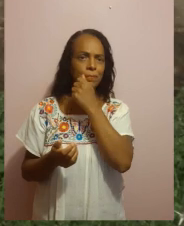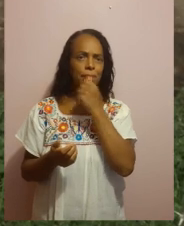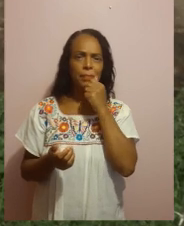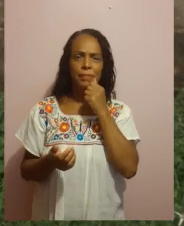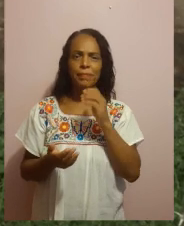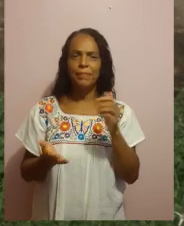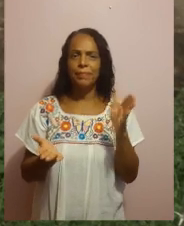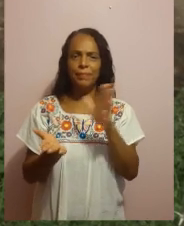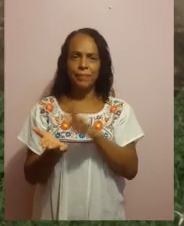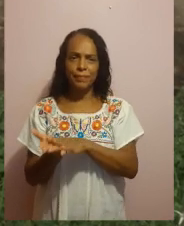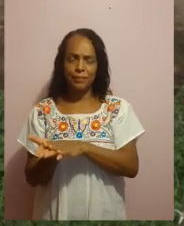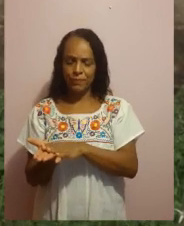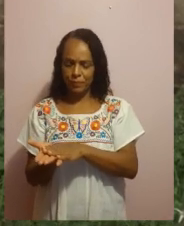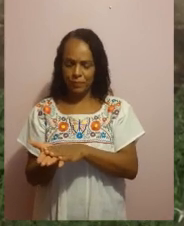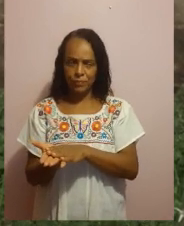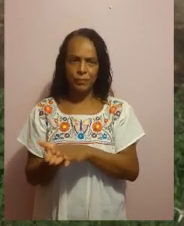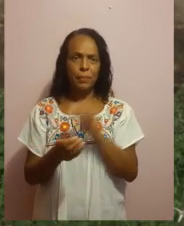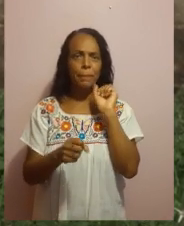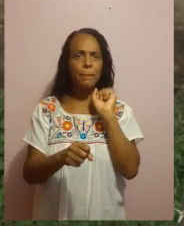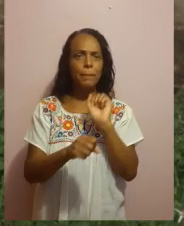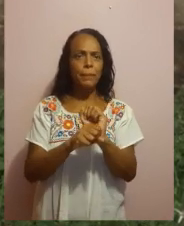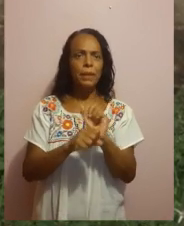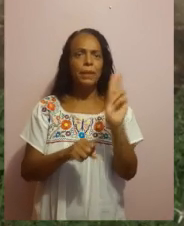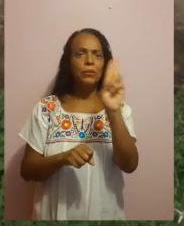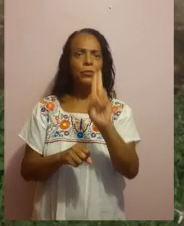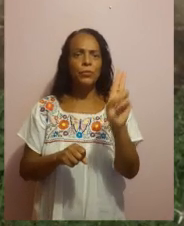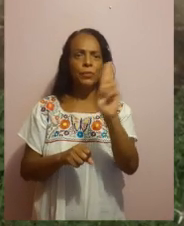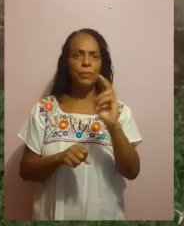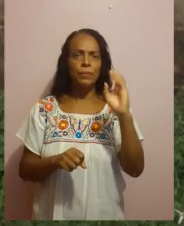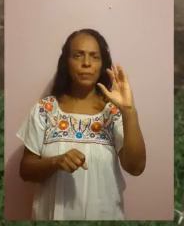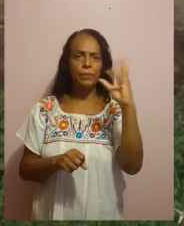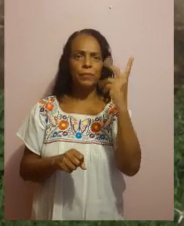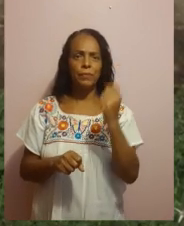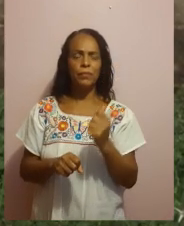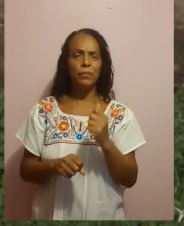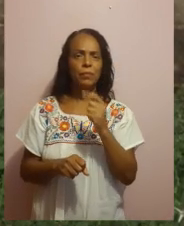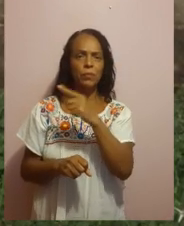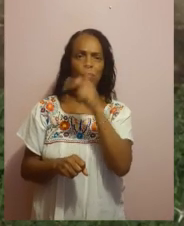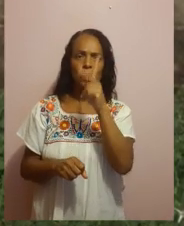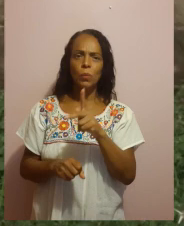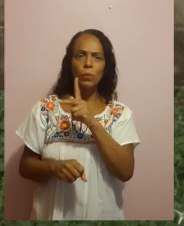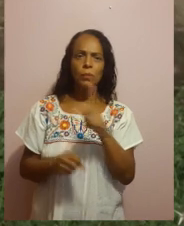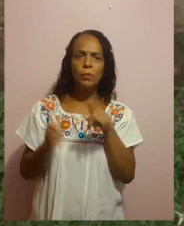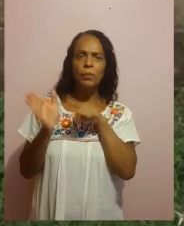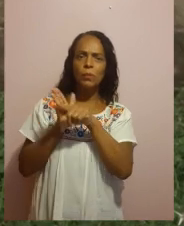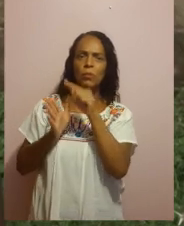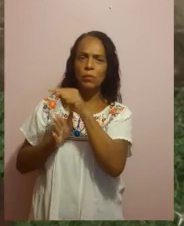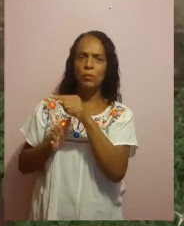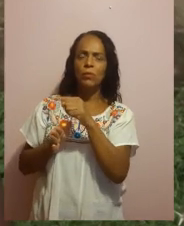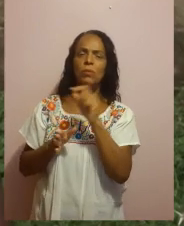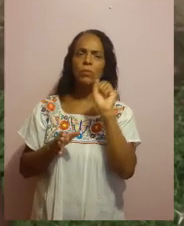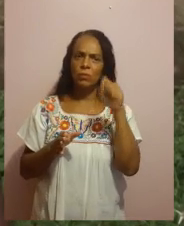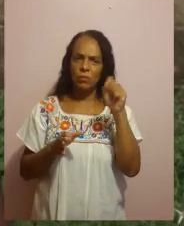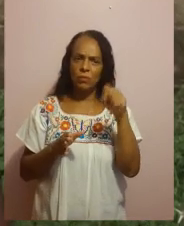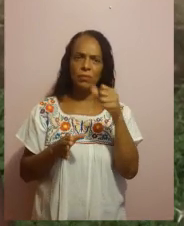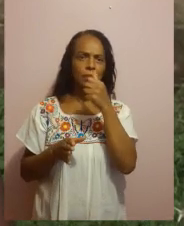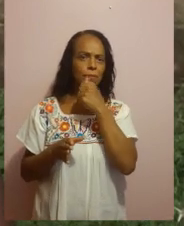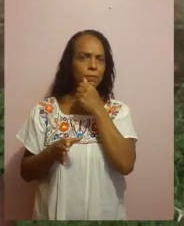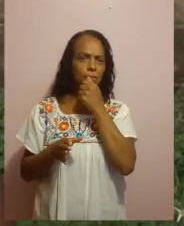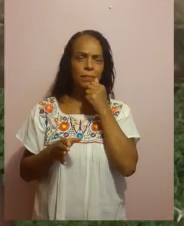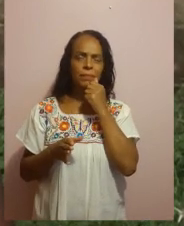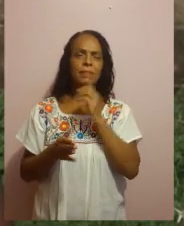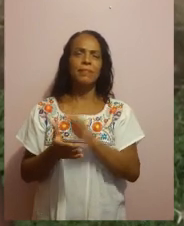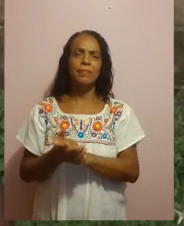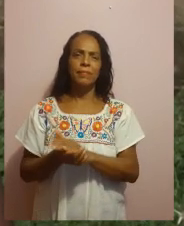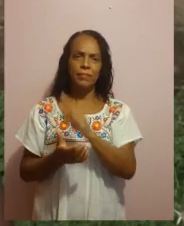Aí, o senhor jura? Aí ele foi e disse assim: jura? Eu